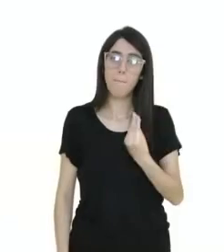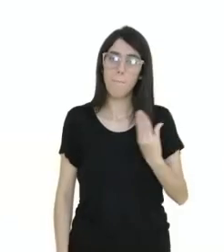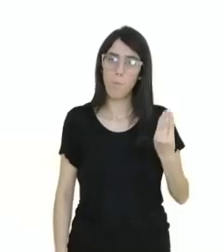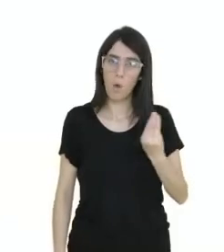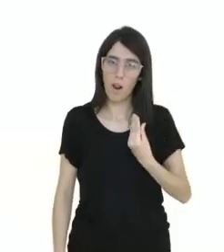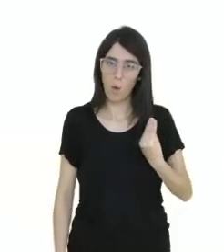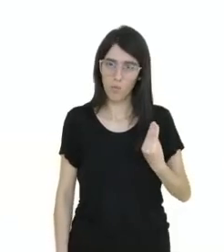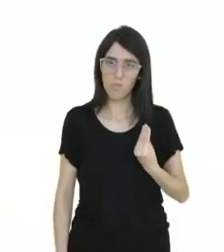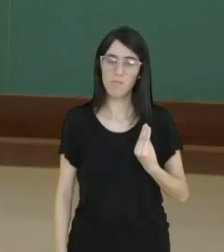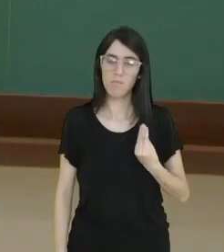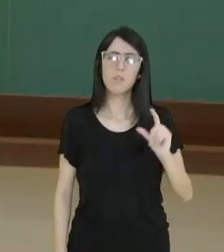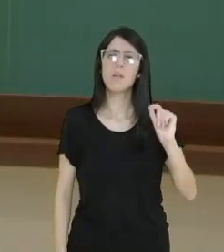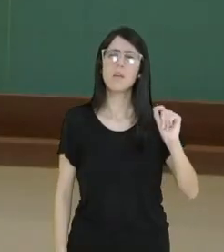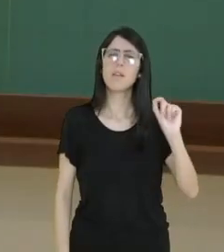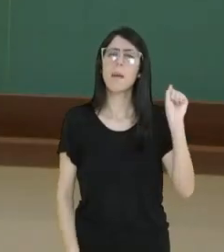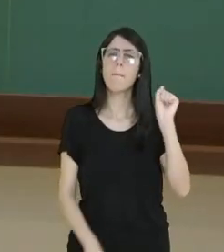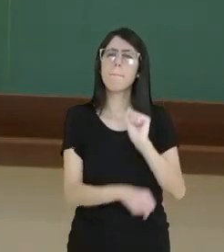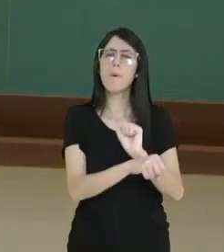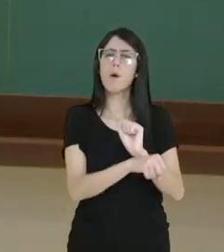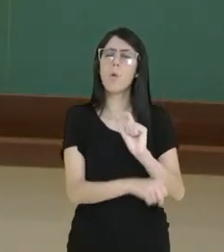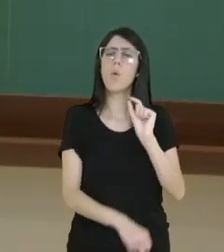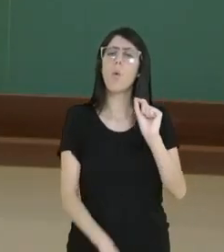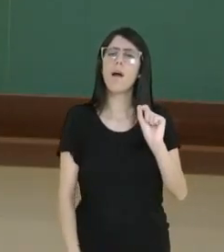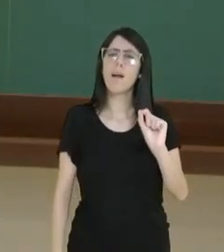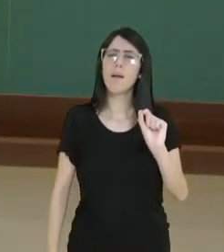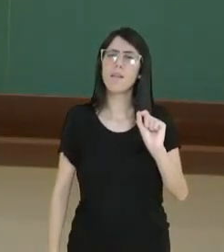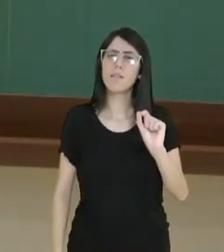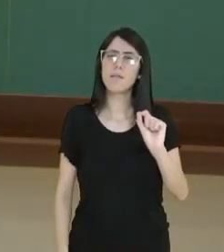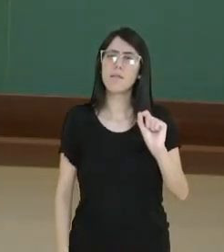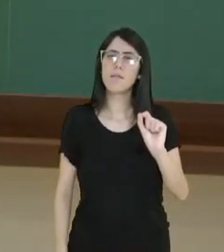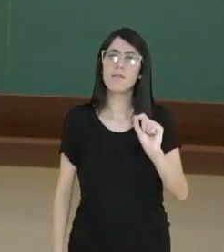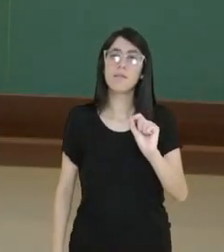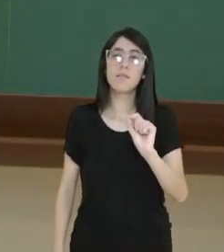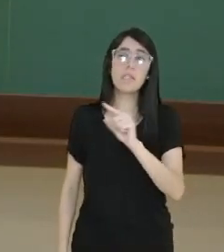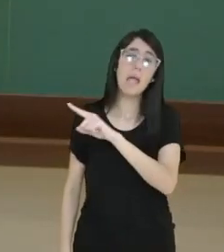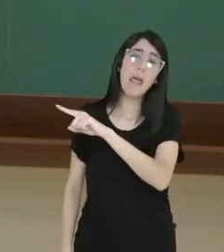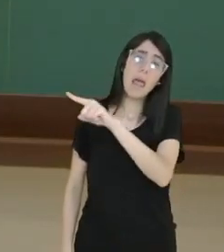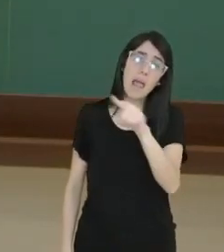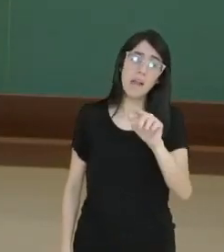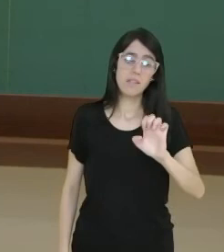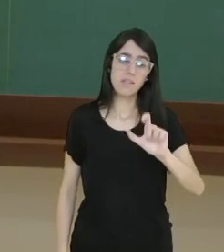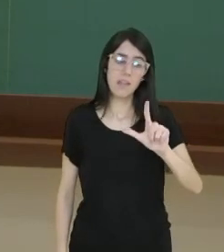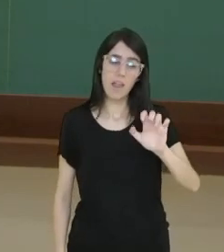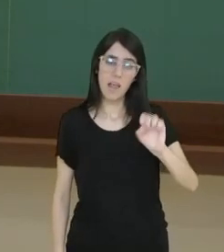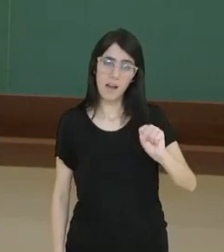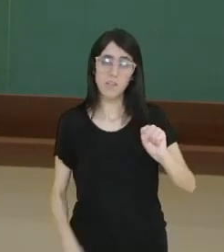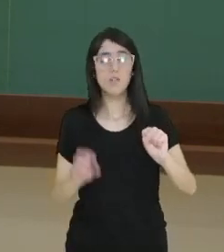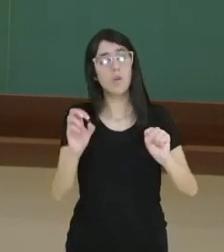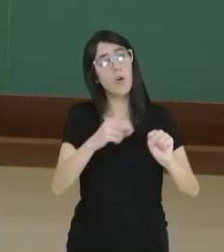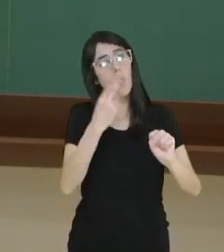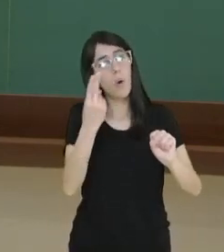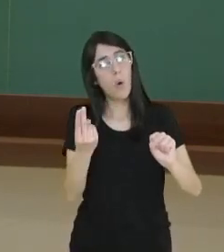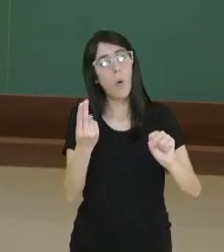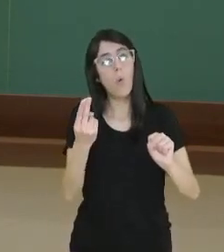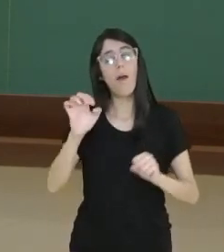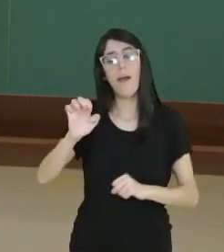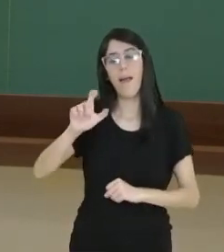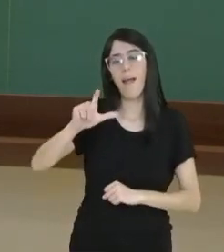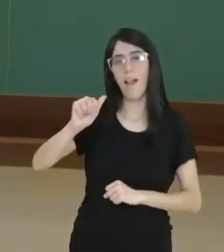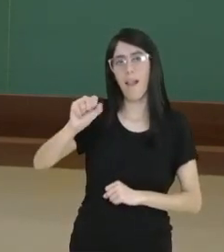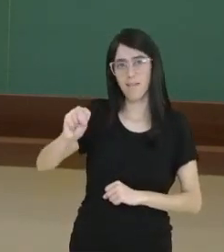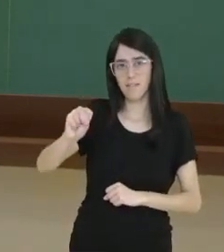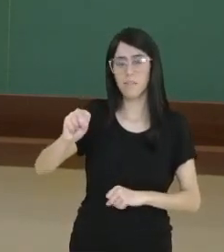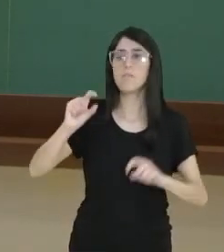Pararam. Quem pararam? Elas. Eles ou elas, né? Terceira pessoa do plural.